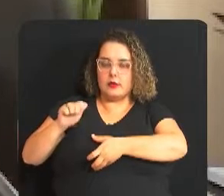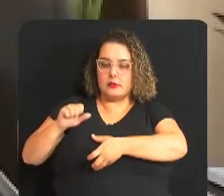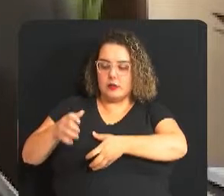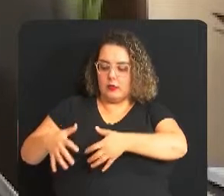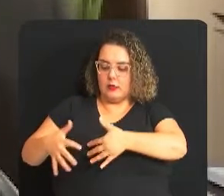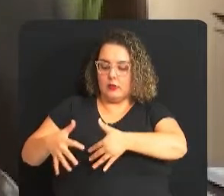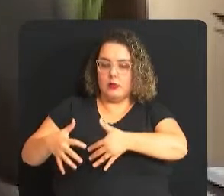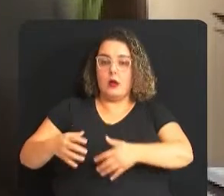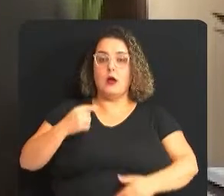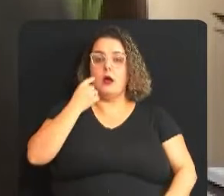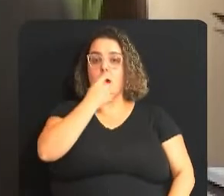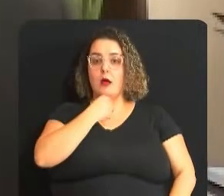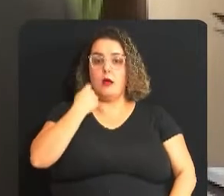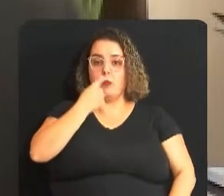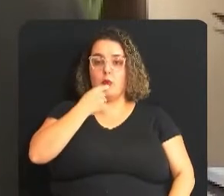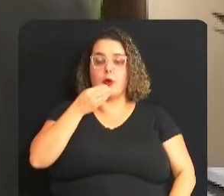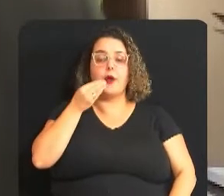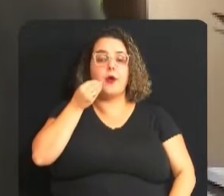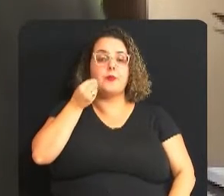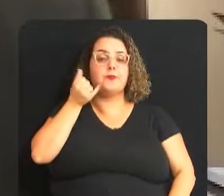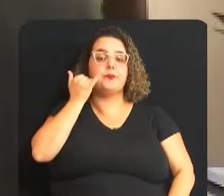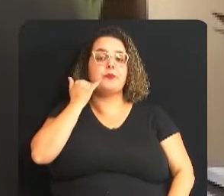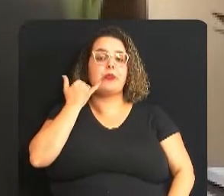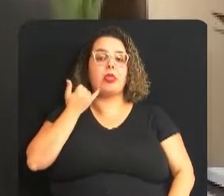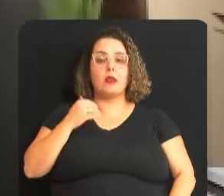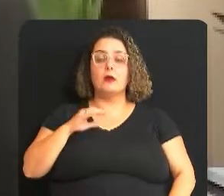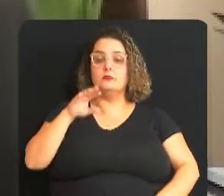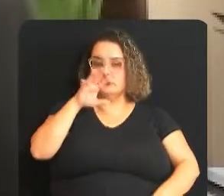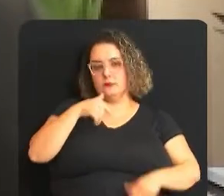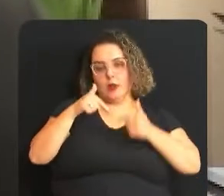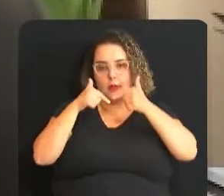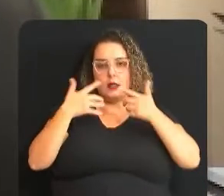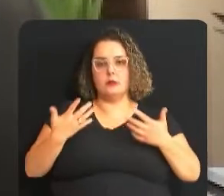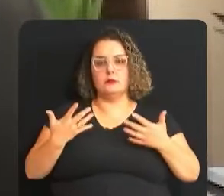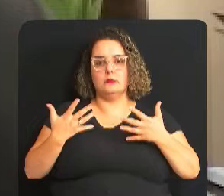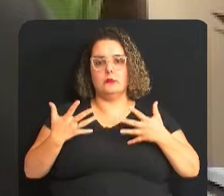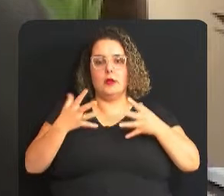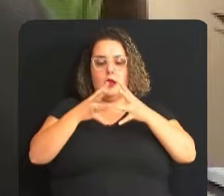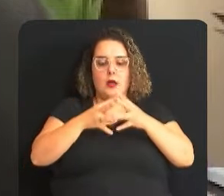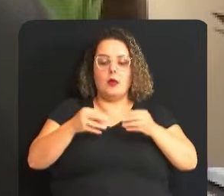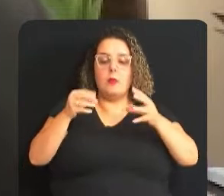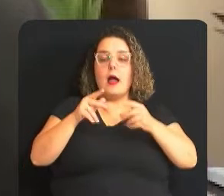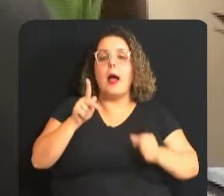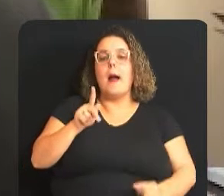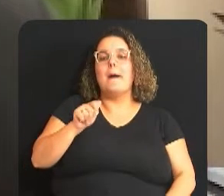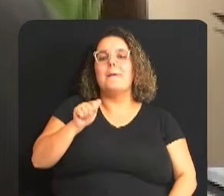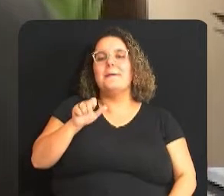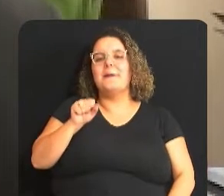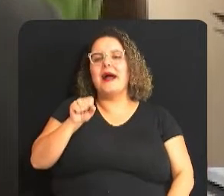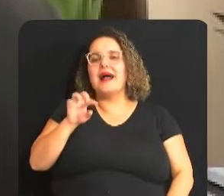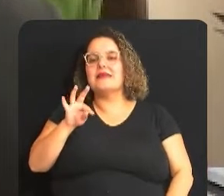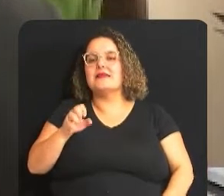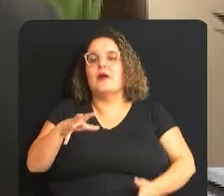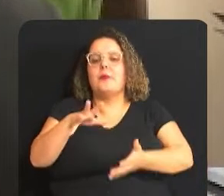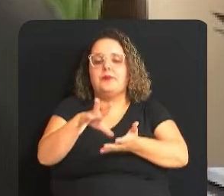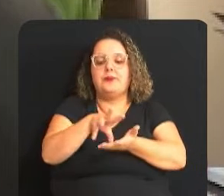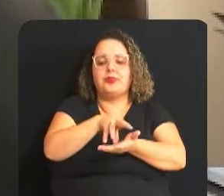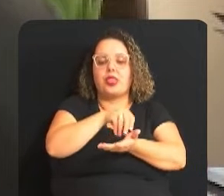com a saliva trabalha, e aí aquele alimento virou uma pasta. E aí começou o quê? O